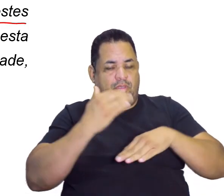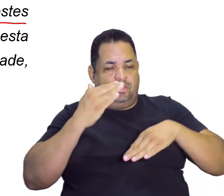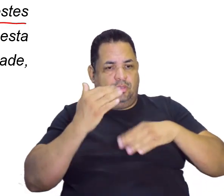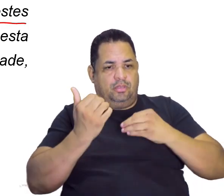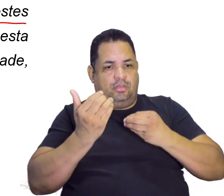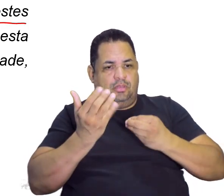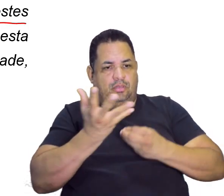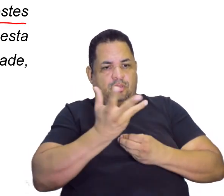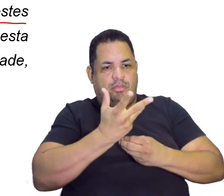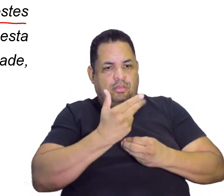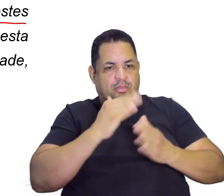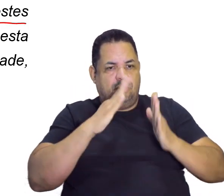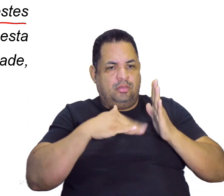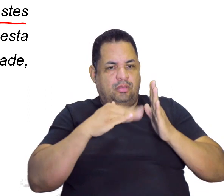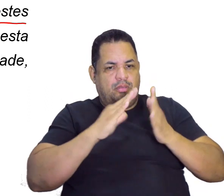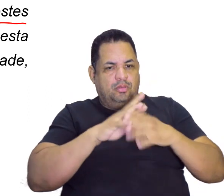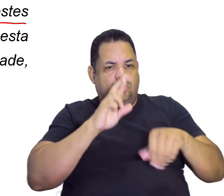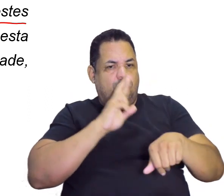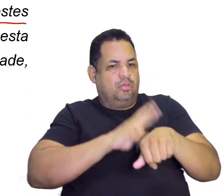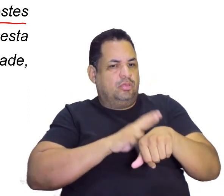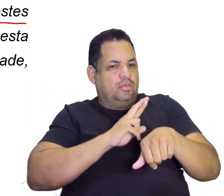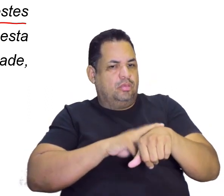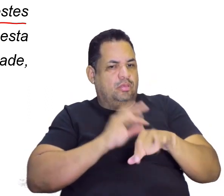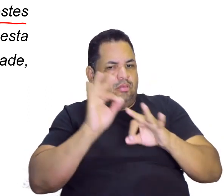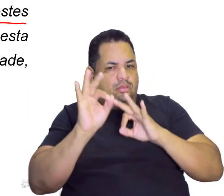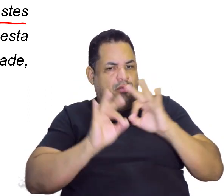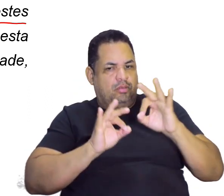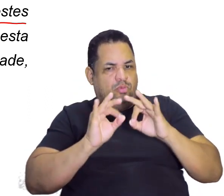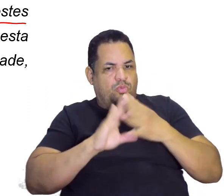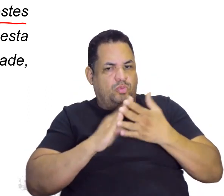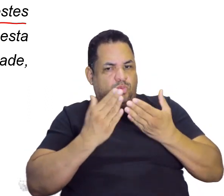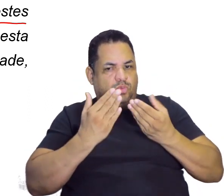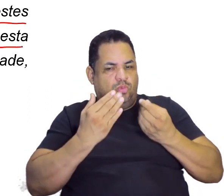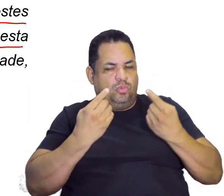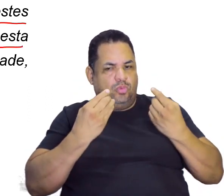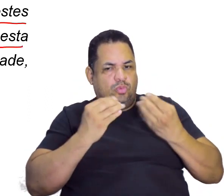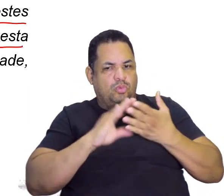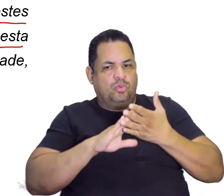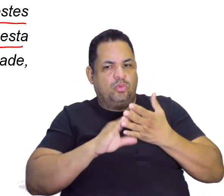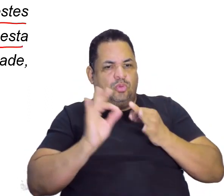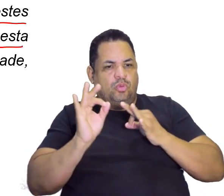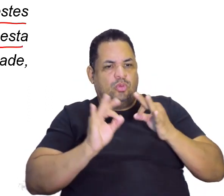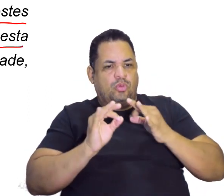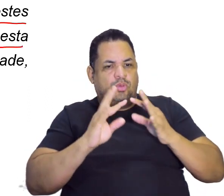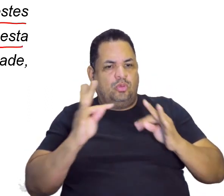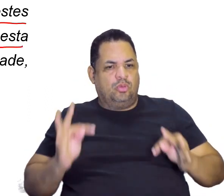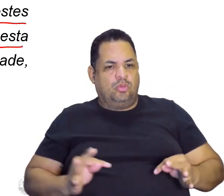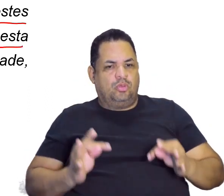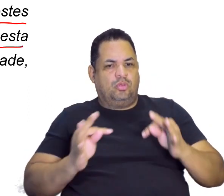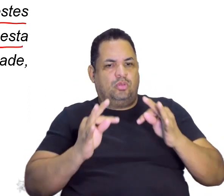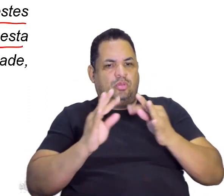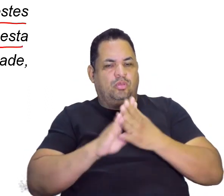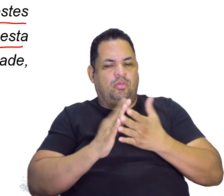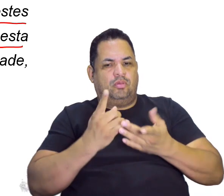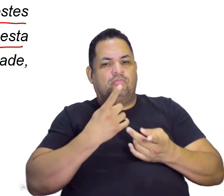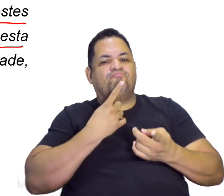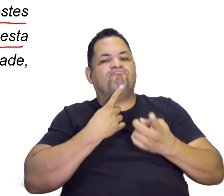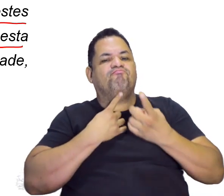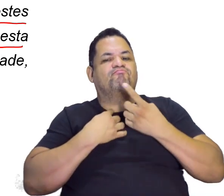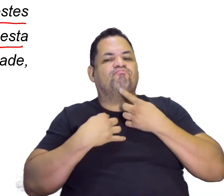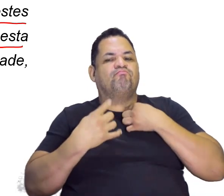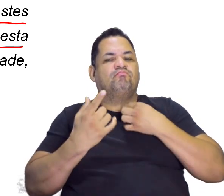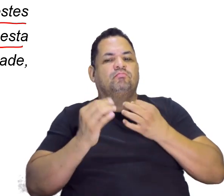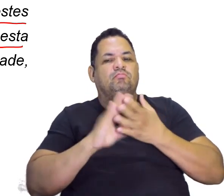o ritmo, a medida, o contraste foram conduzidos a esta técnica, atendendo ao